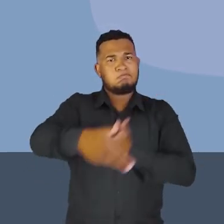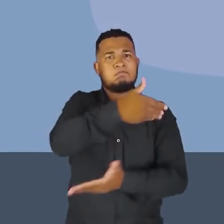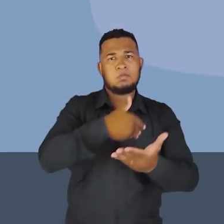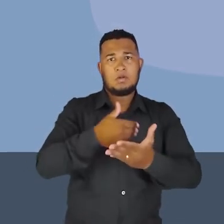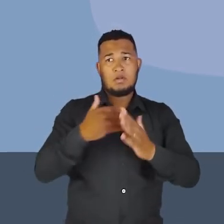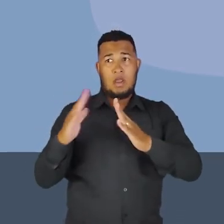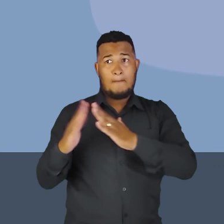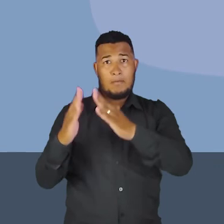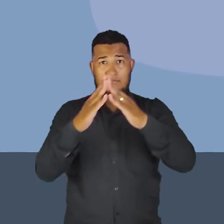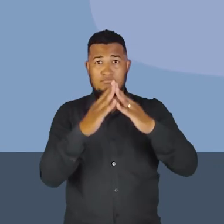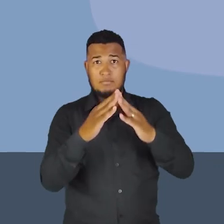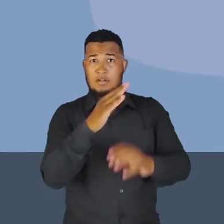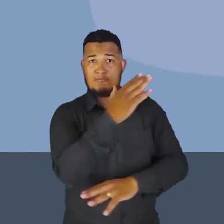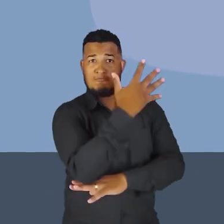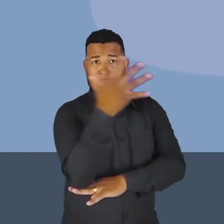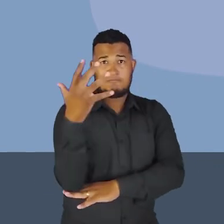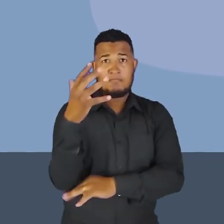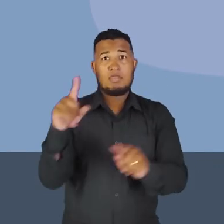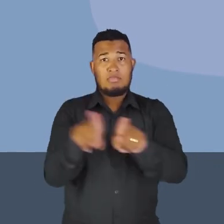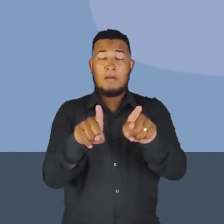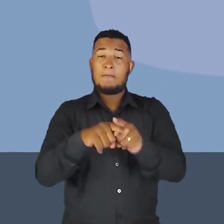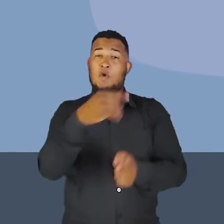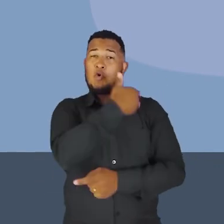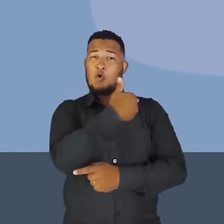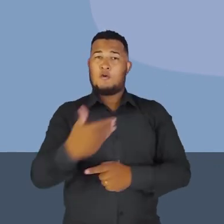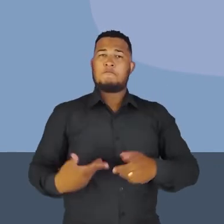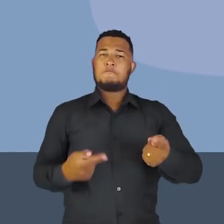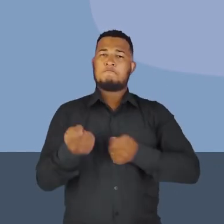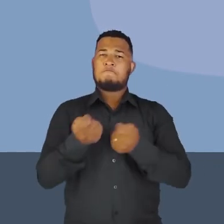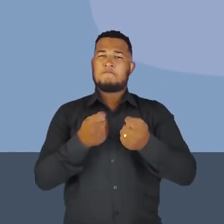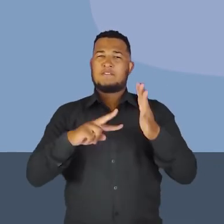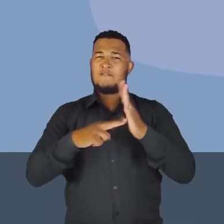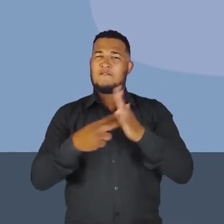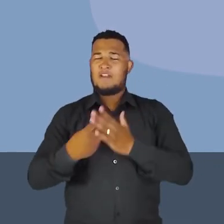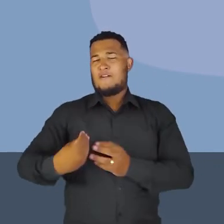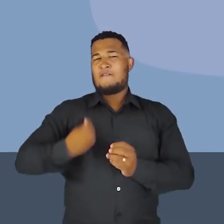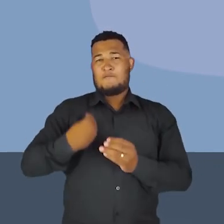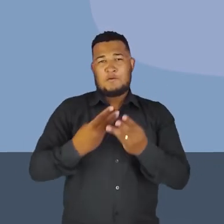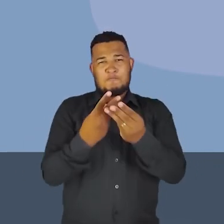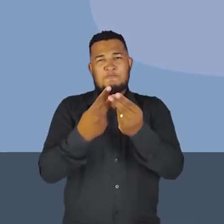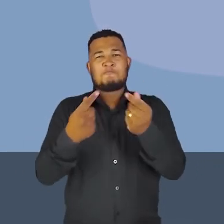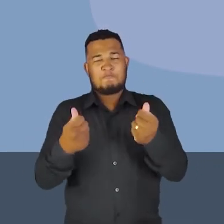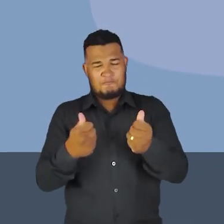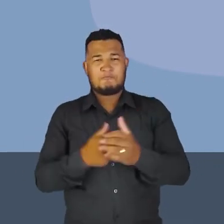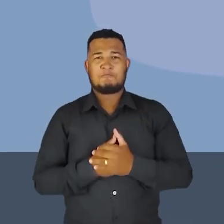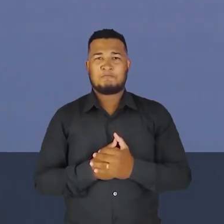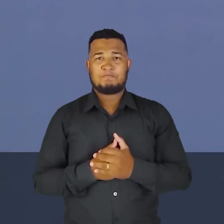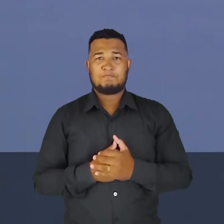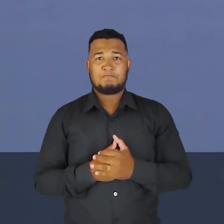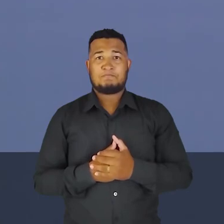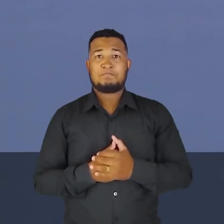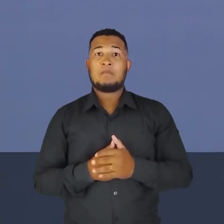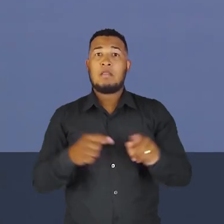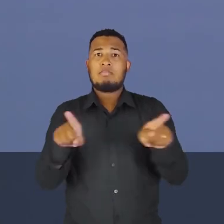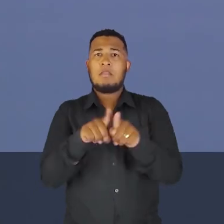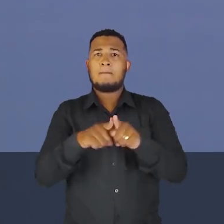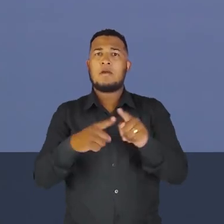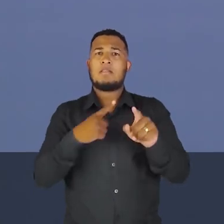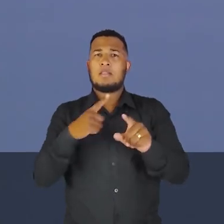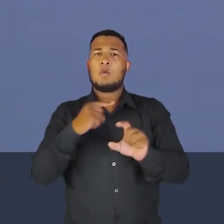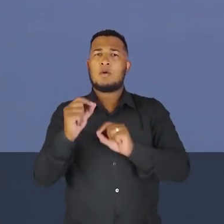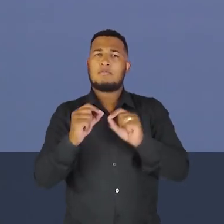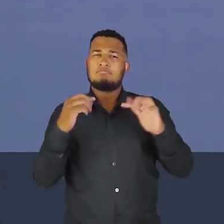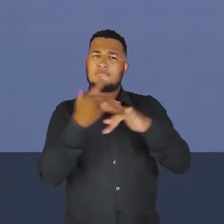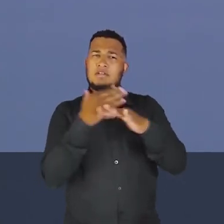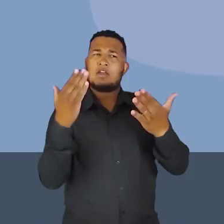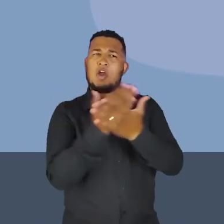habitação, meio ambiente e governança, buscando mais qualidade de vida e inclusão social. Trouxe também para vocês aqui algumas cidades